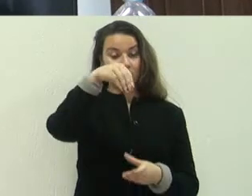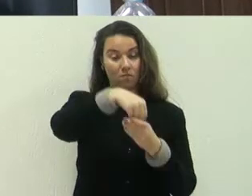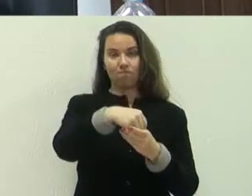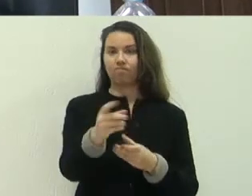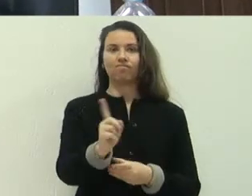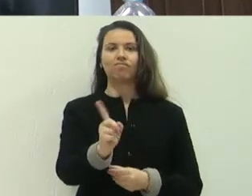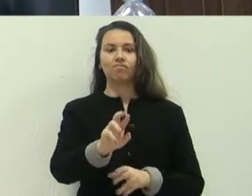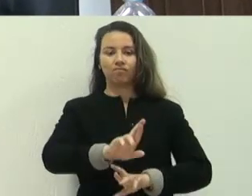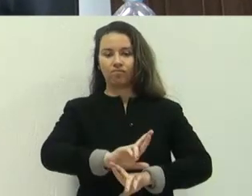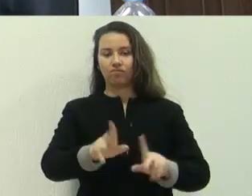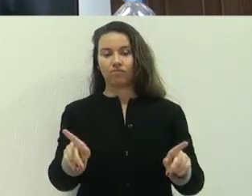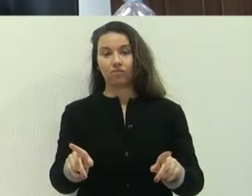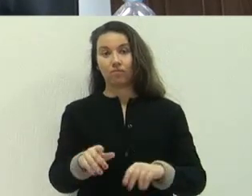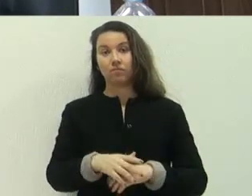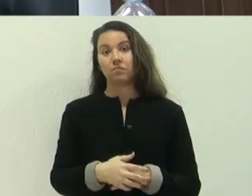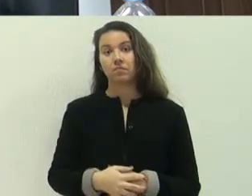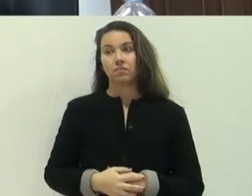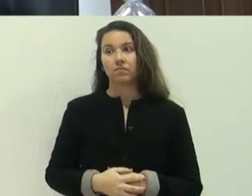que vai acontecer.